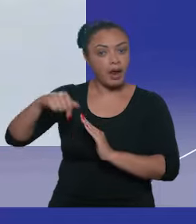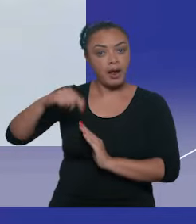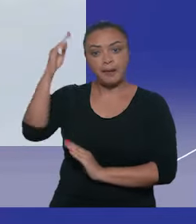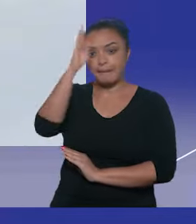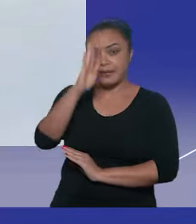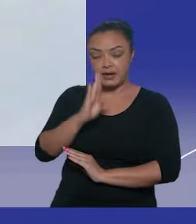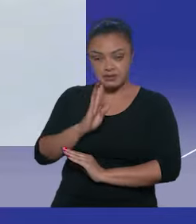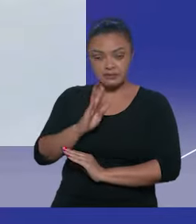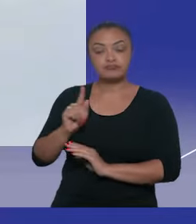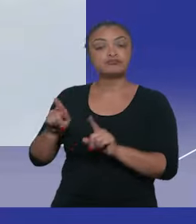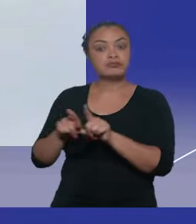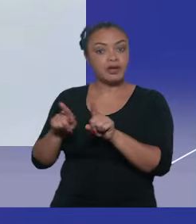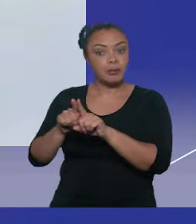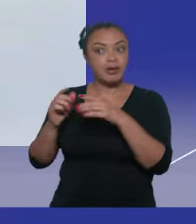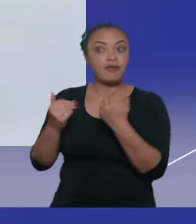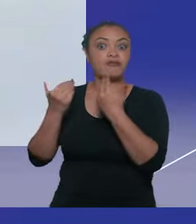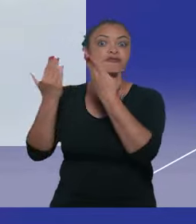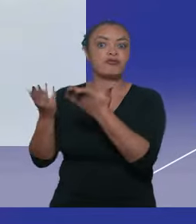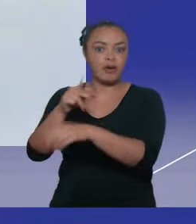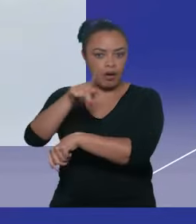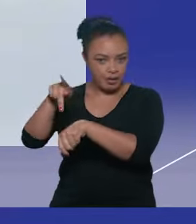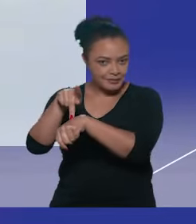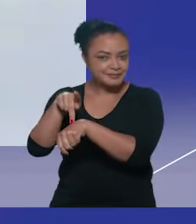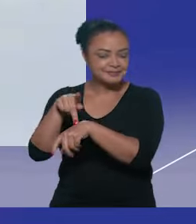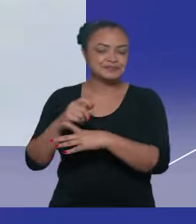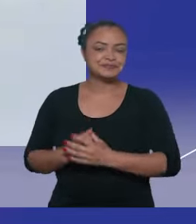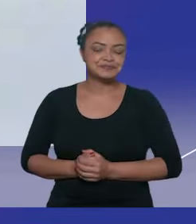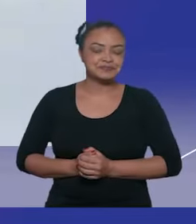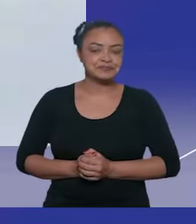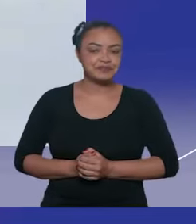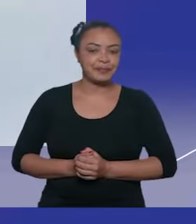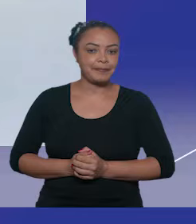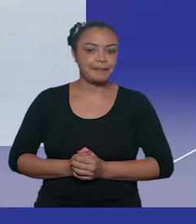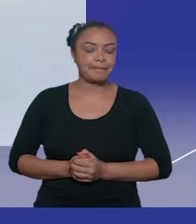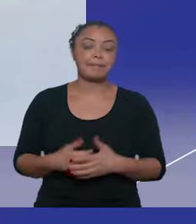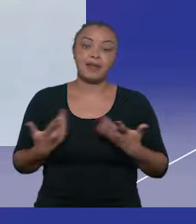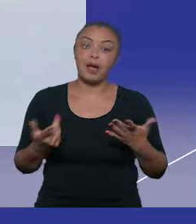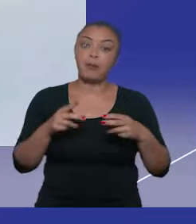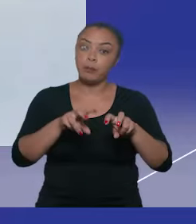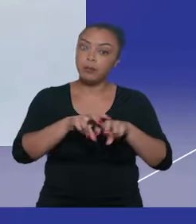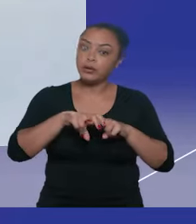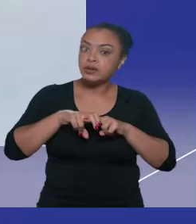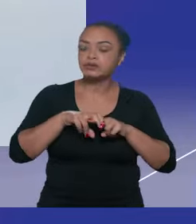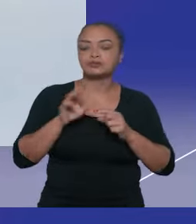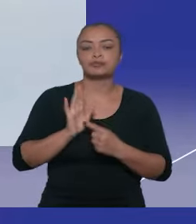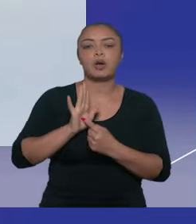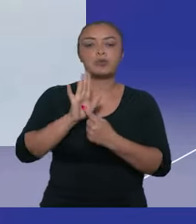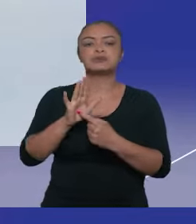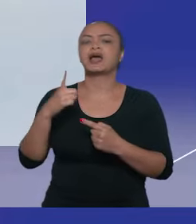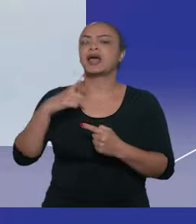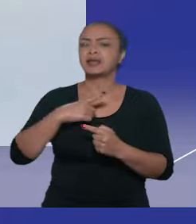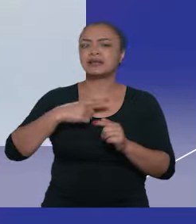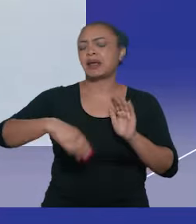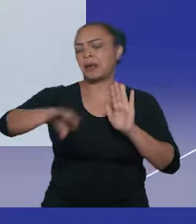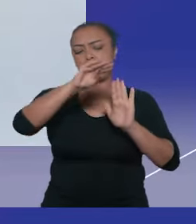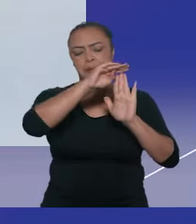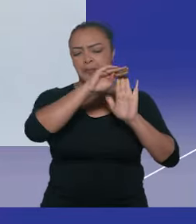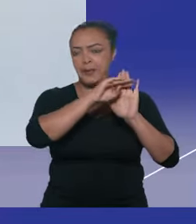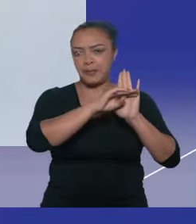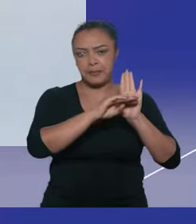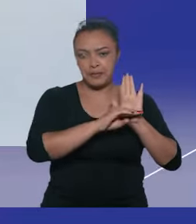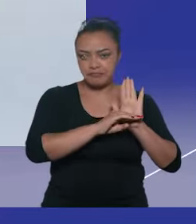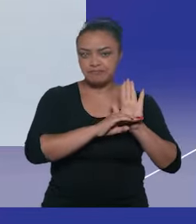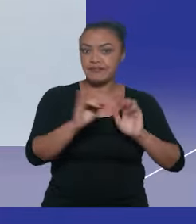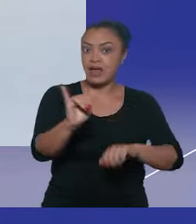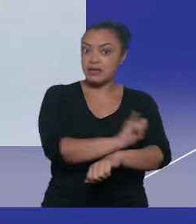imobiliários no Brasil e cada vez mais no exterior. Foi por isso que eu citei tantas estratégias, justamente